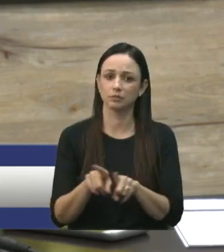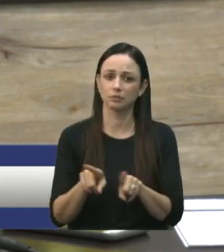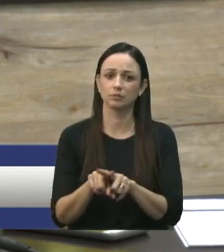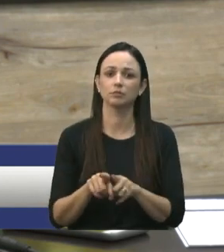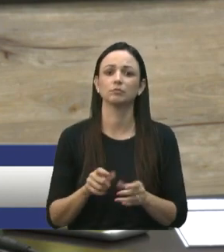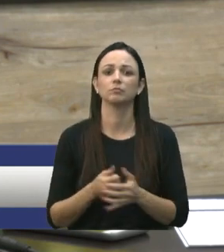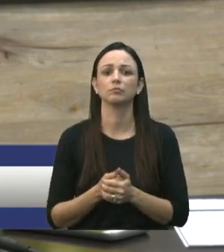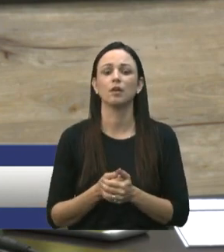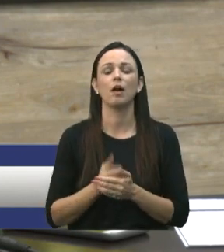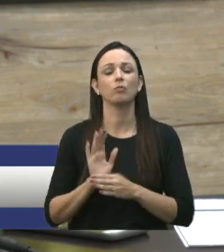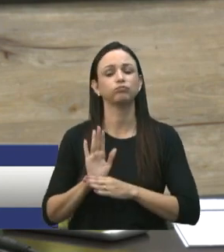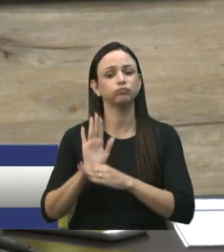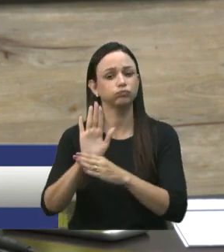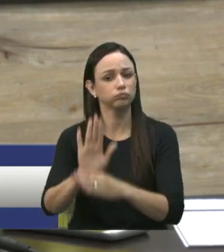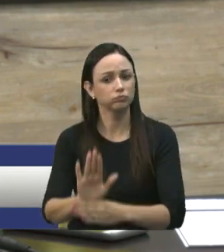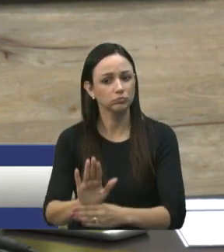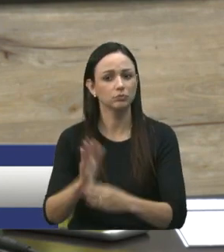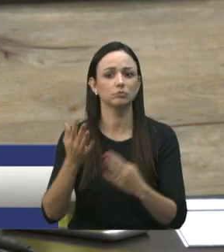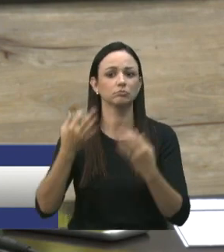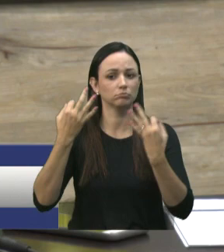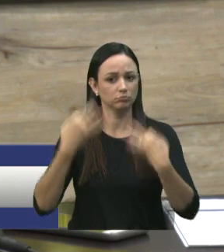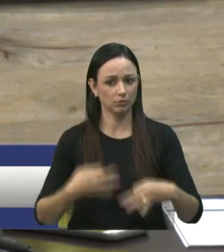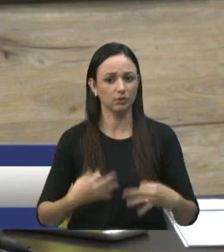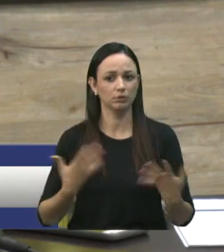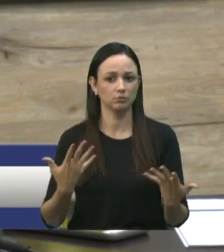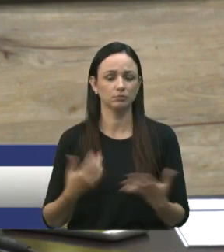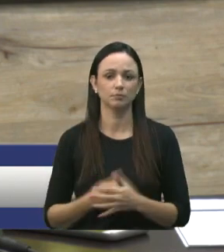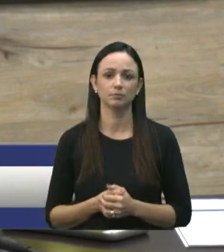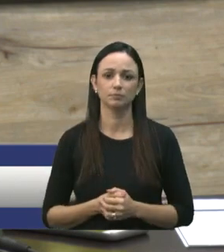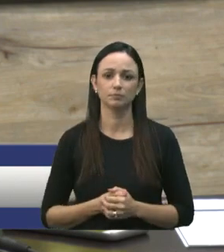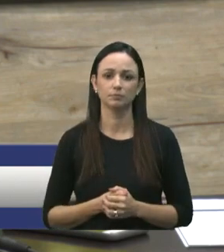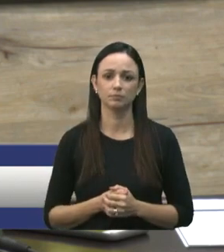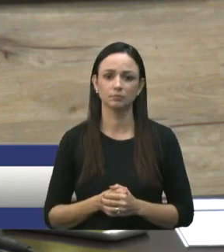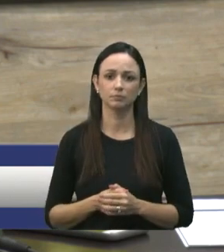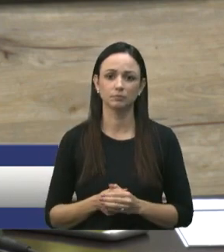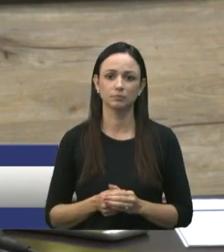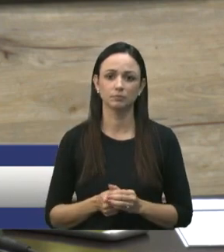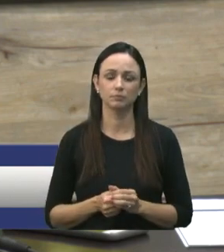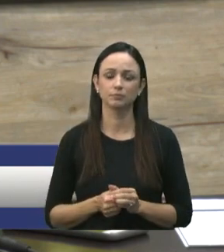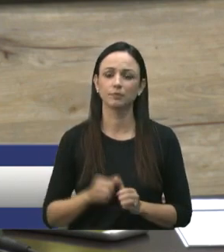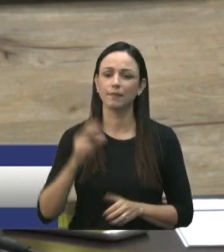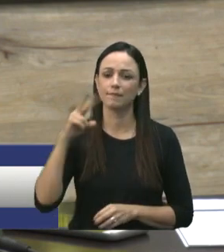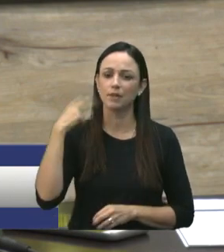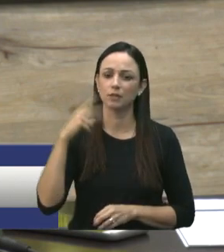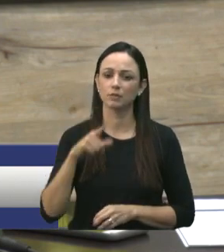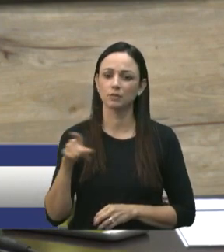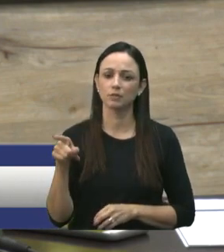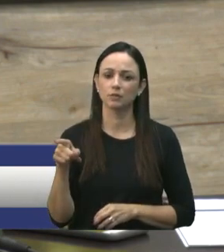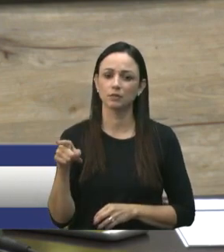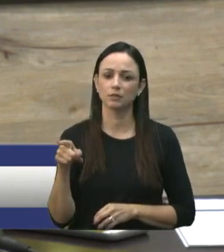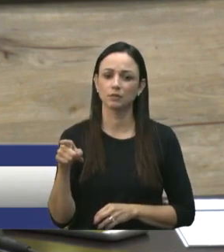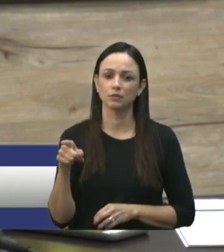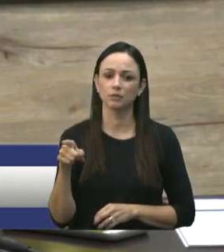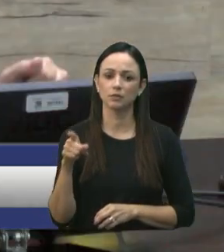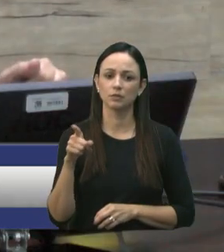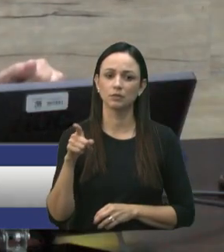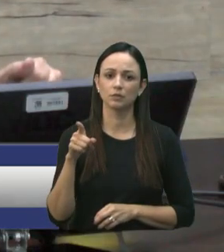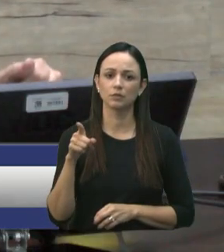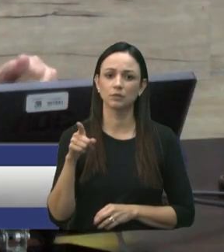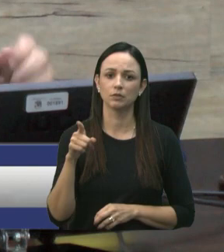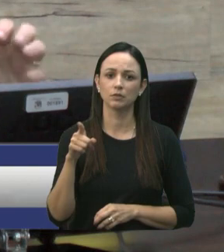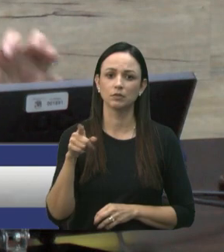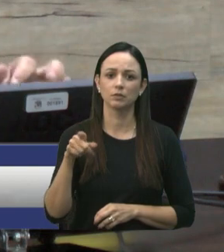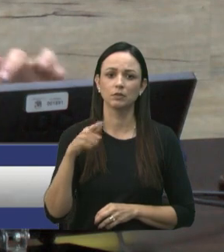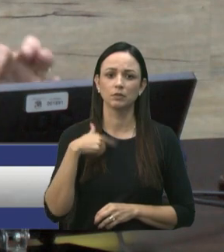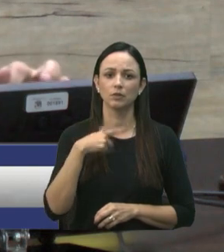para contribuir de forma contente, né? Vereador, eu acho que você estava em outra conferência aí com o Turini quando